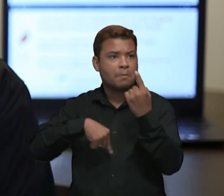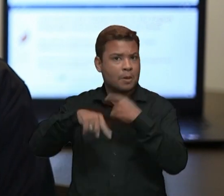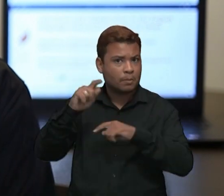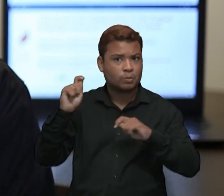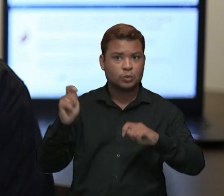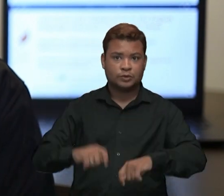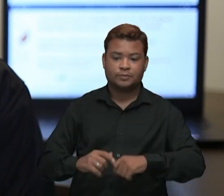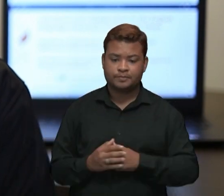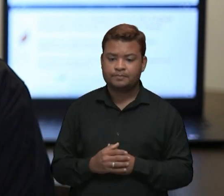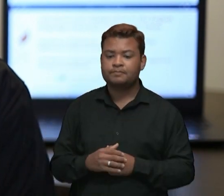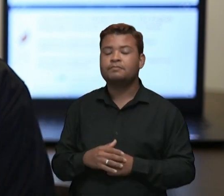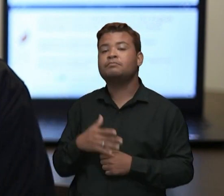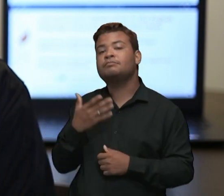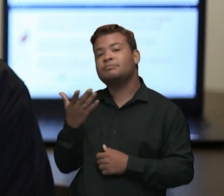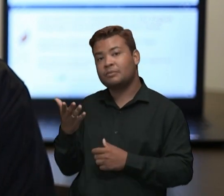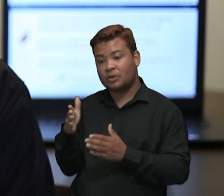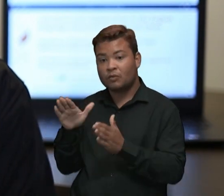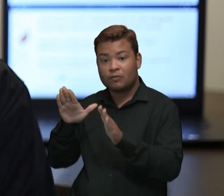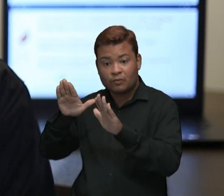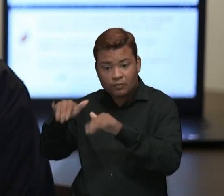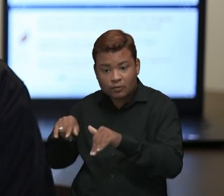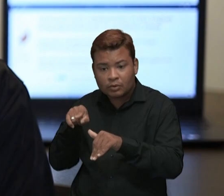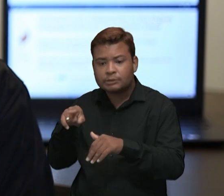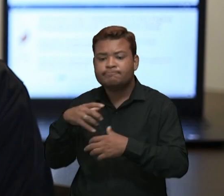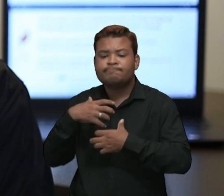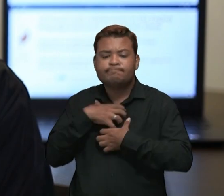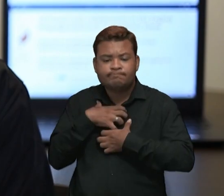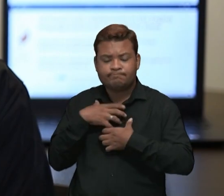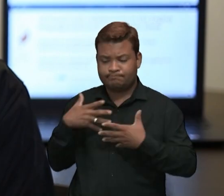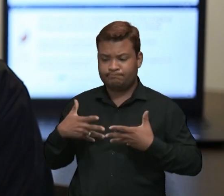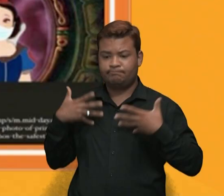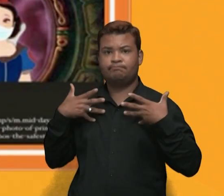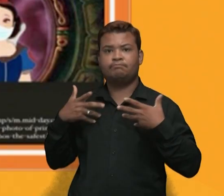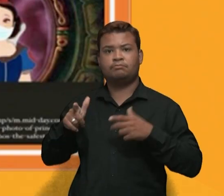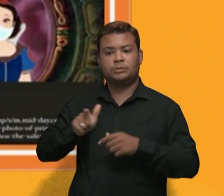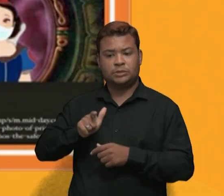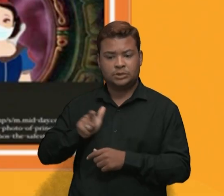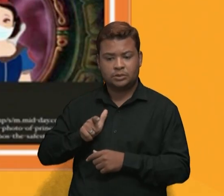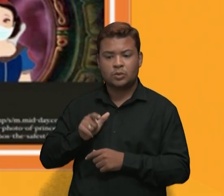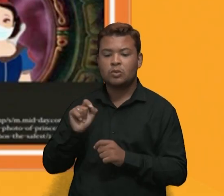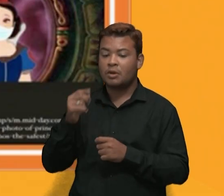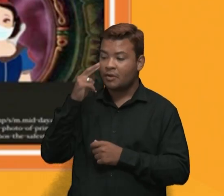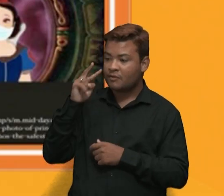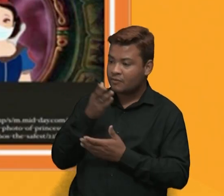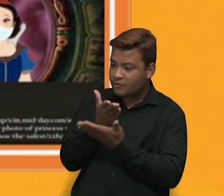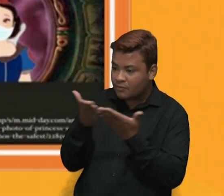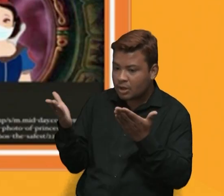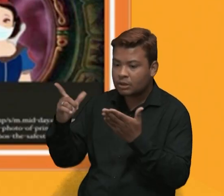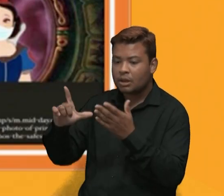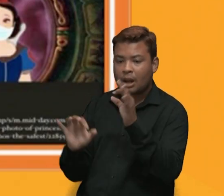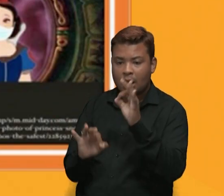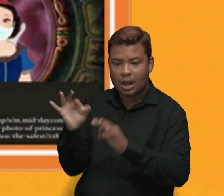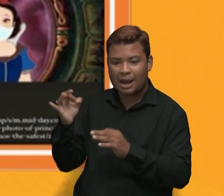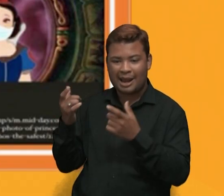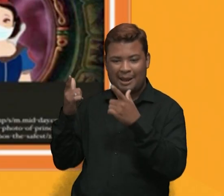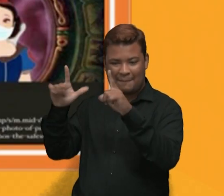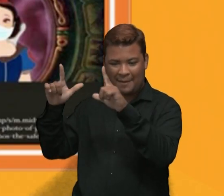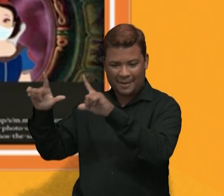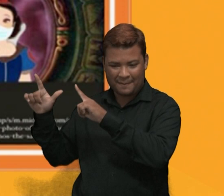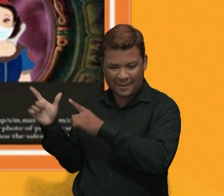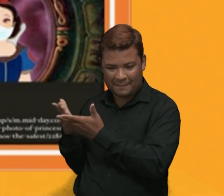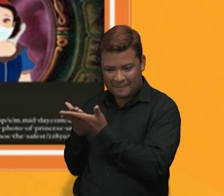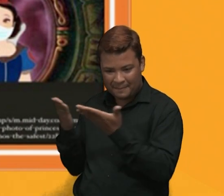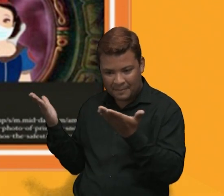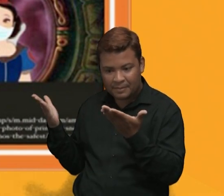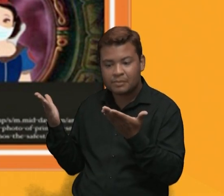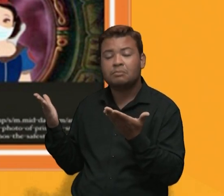bem-sucedidos. E, no final das contas, eles se sentiram bastante motivados em ver seus produtos, né, que foram criados por eles, os